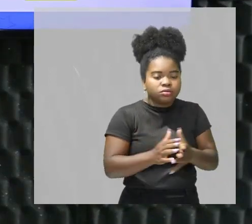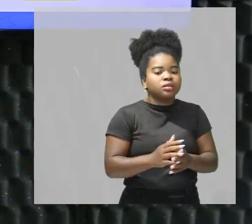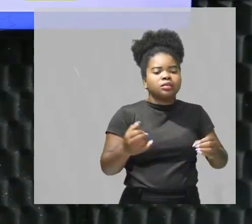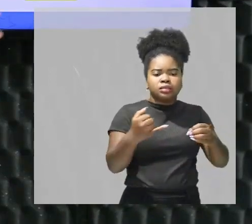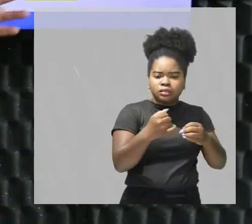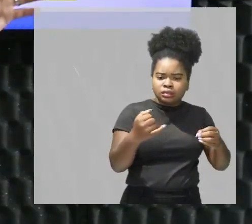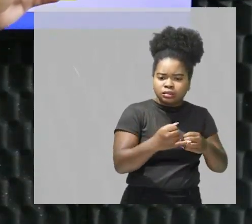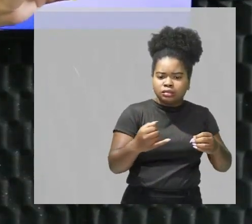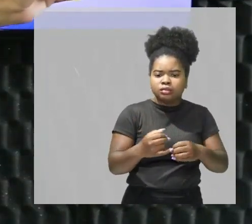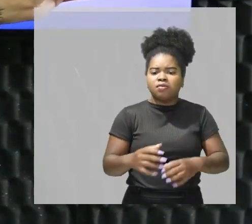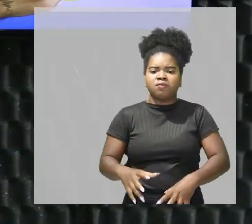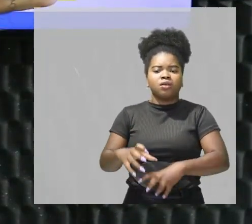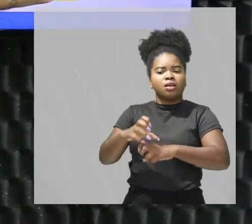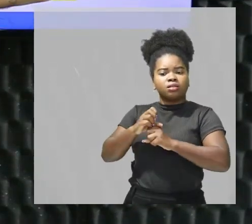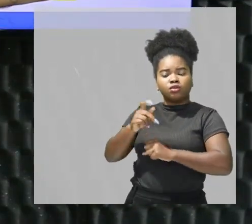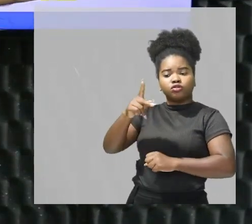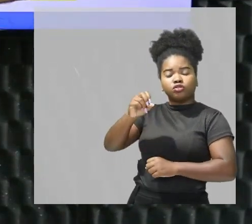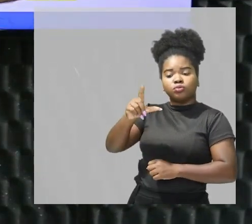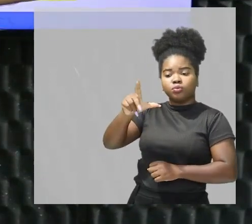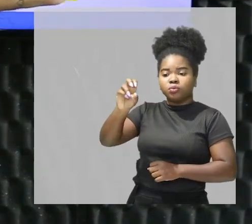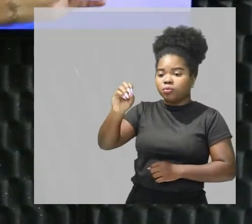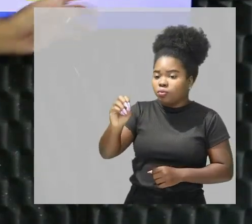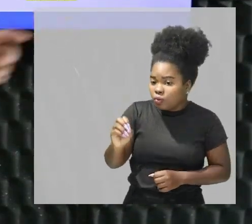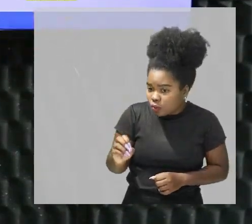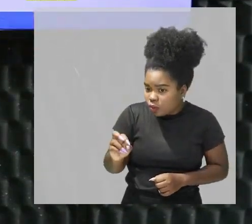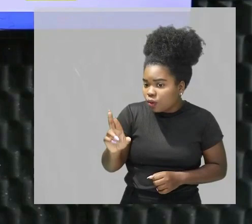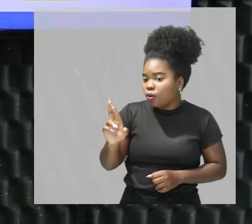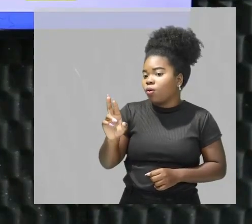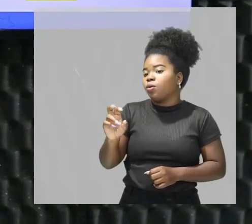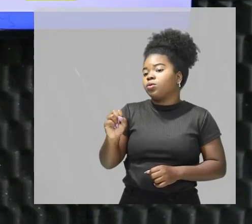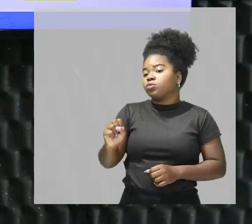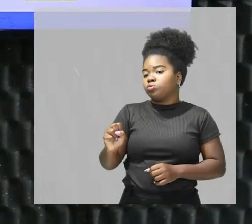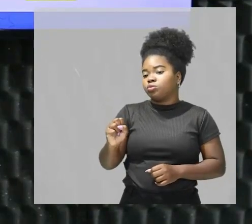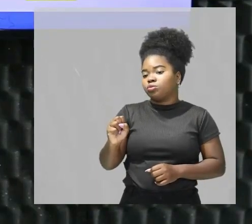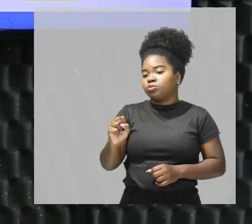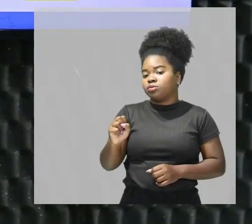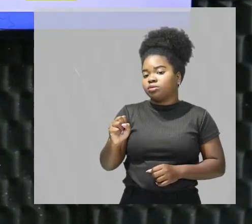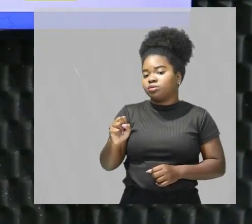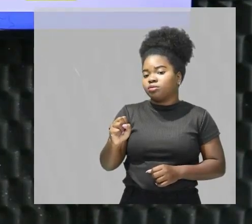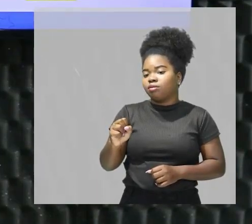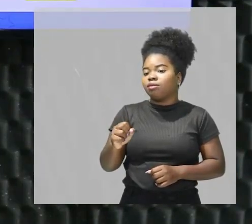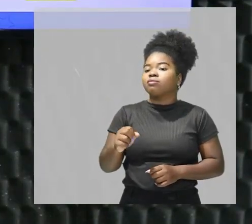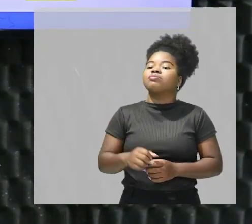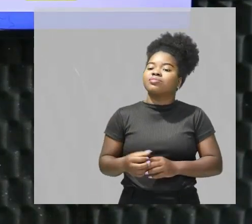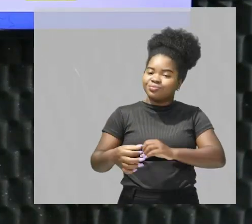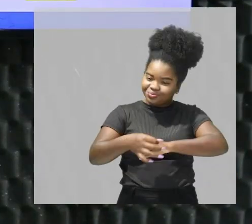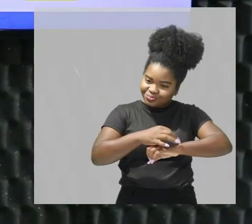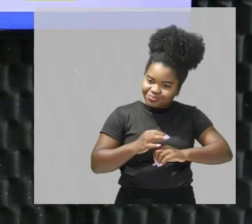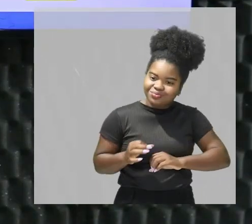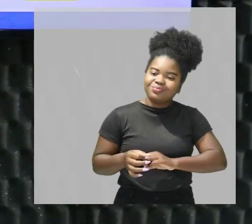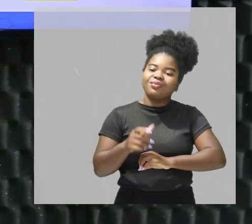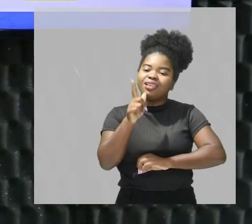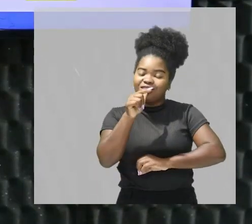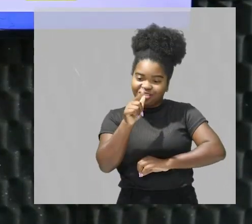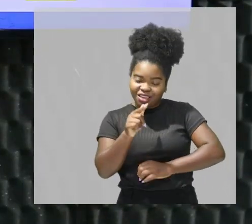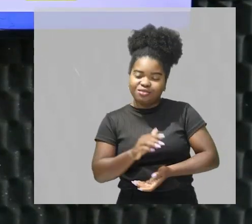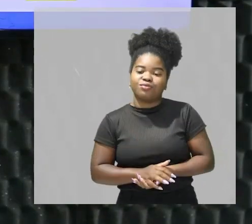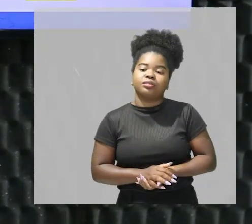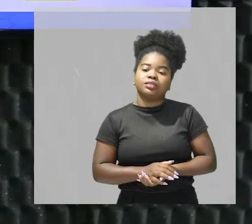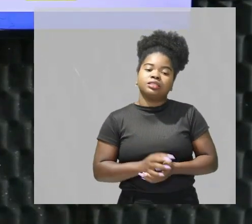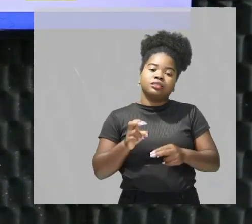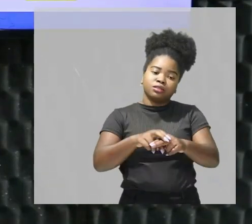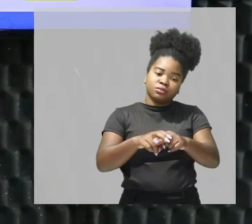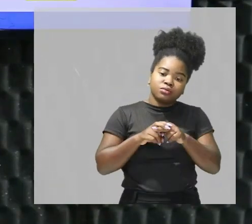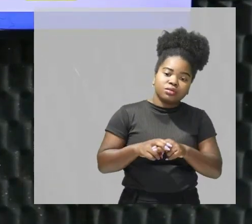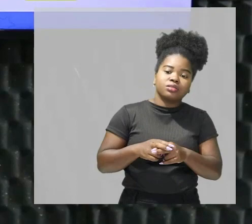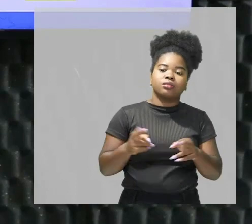atraindo os polos, por isso dipolo, os polos, no caso, das moléculas de água. Então,